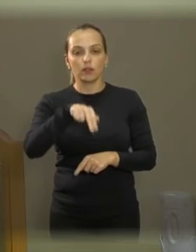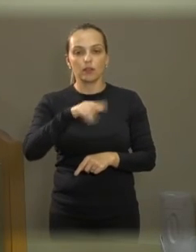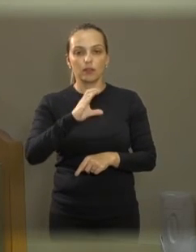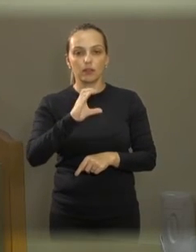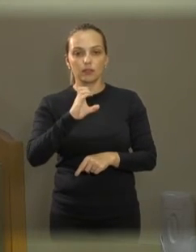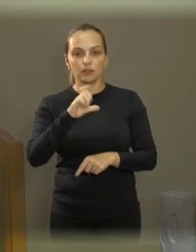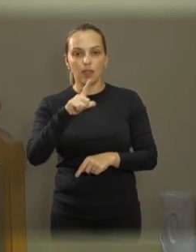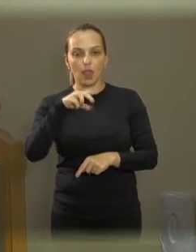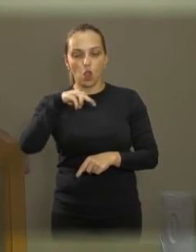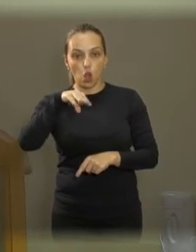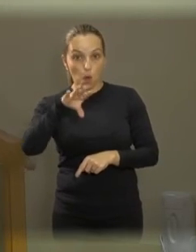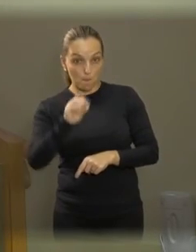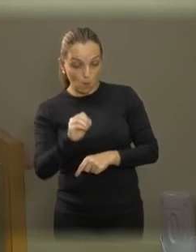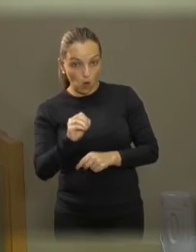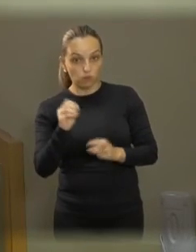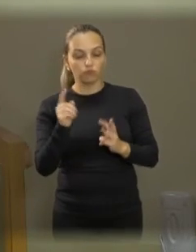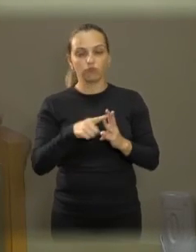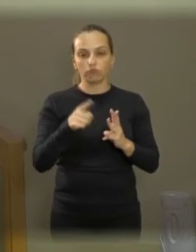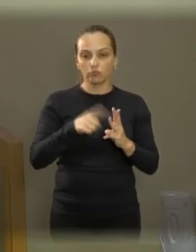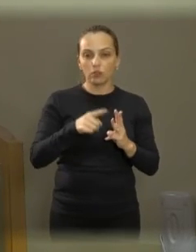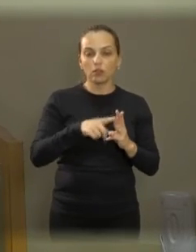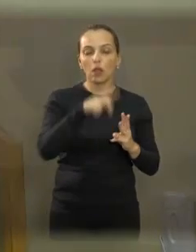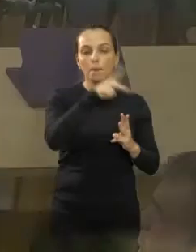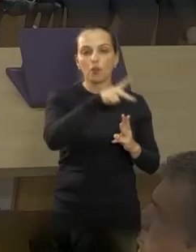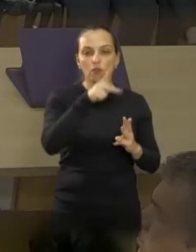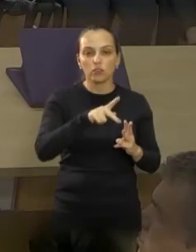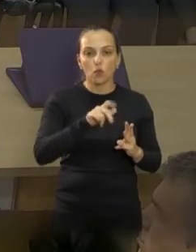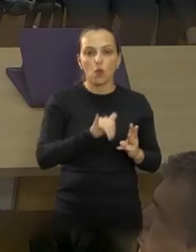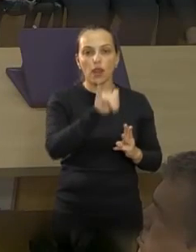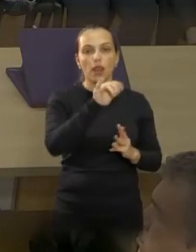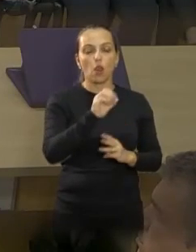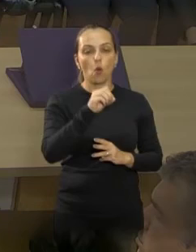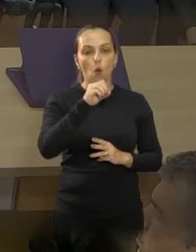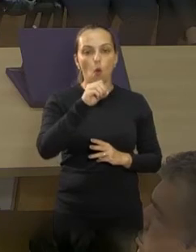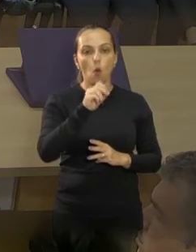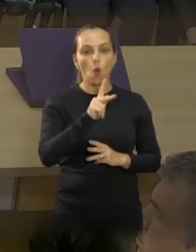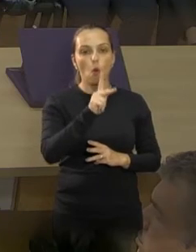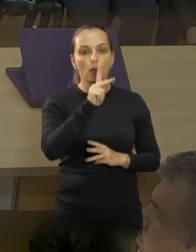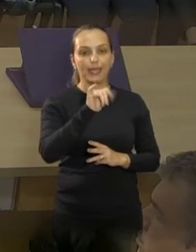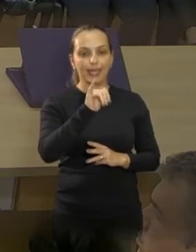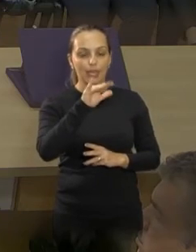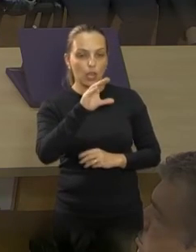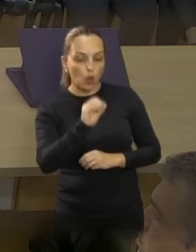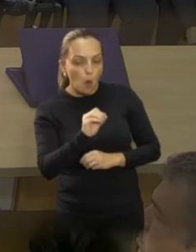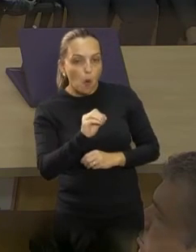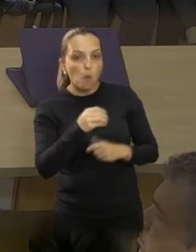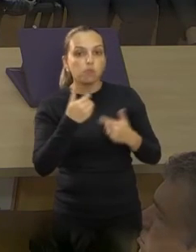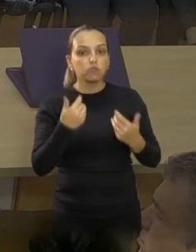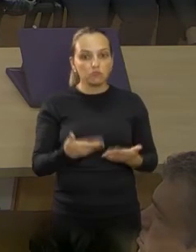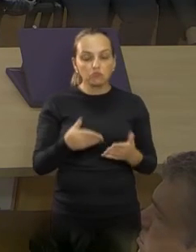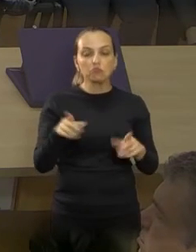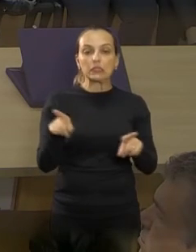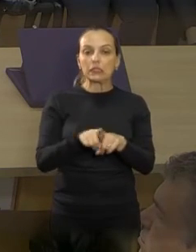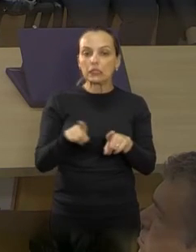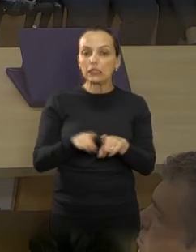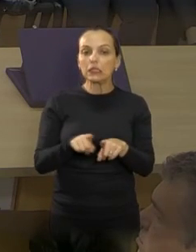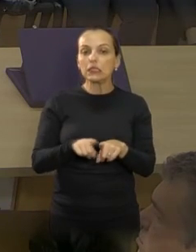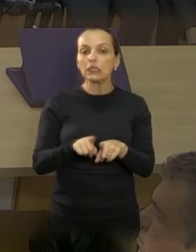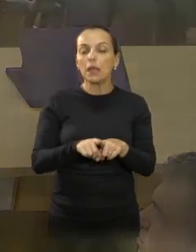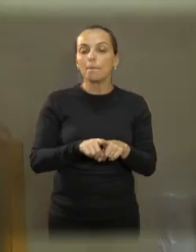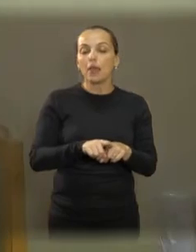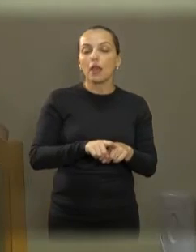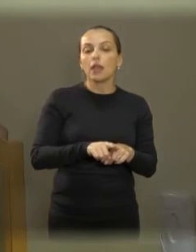tive aula de farmacologia com o professor Euquil. Eu tive aula, e estava chegando naquele ano, o